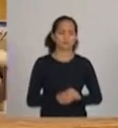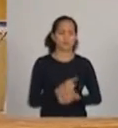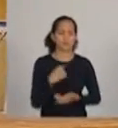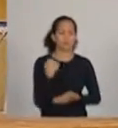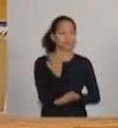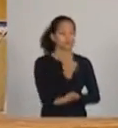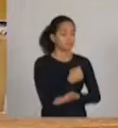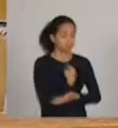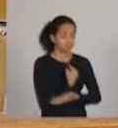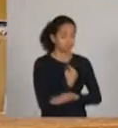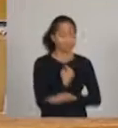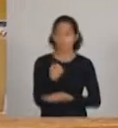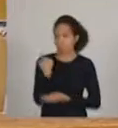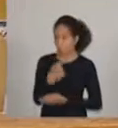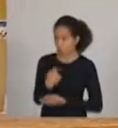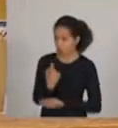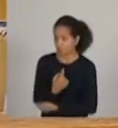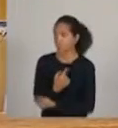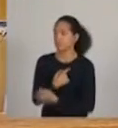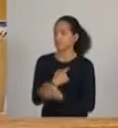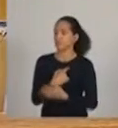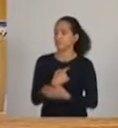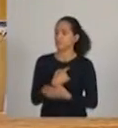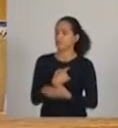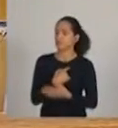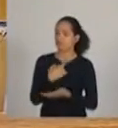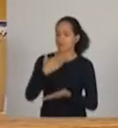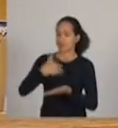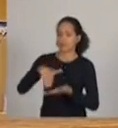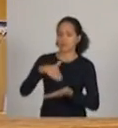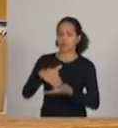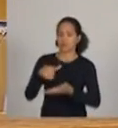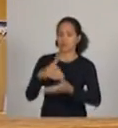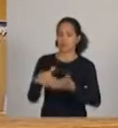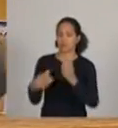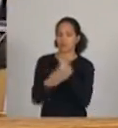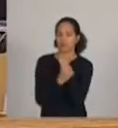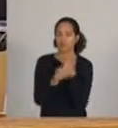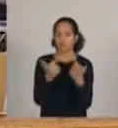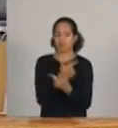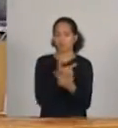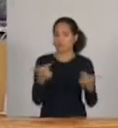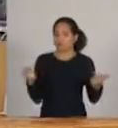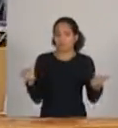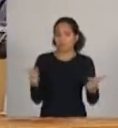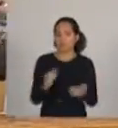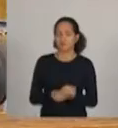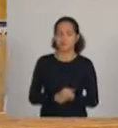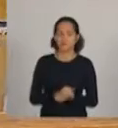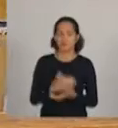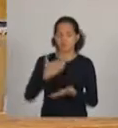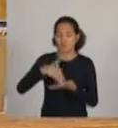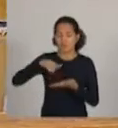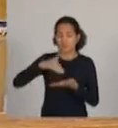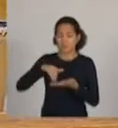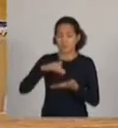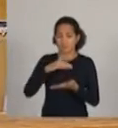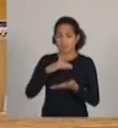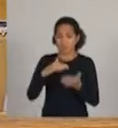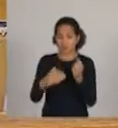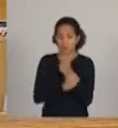nós estamos sem secretário de segurança. Não temos secretário de